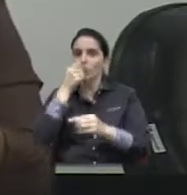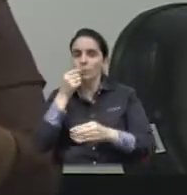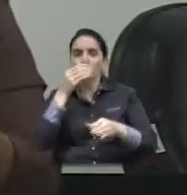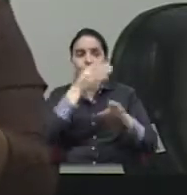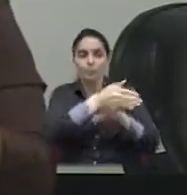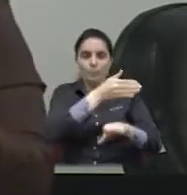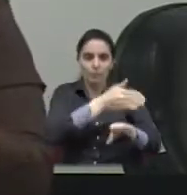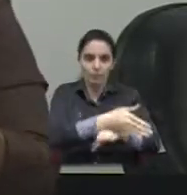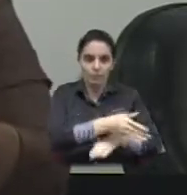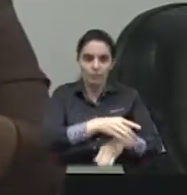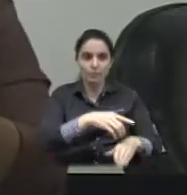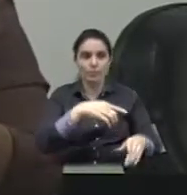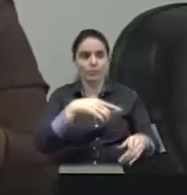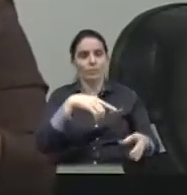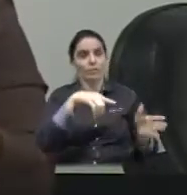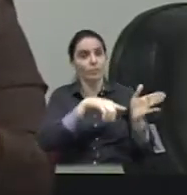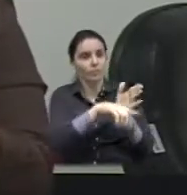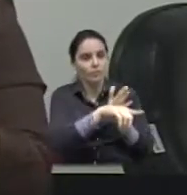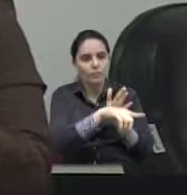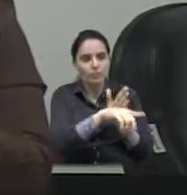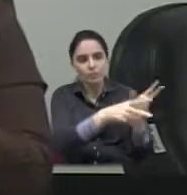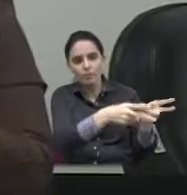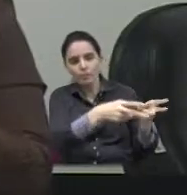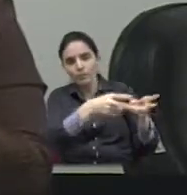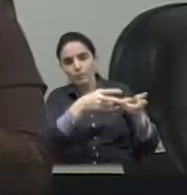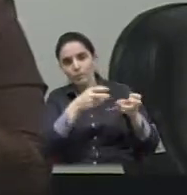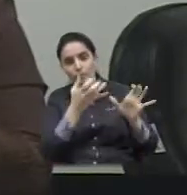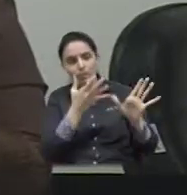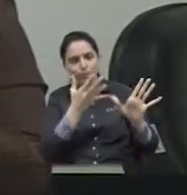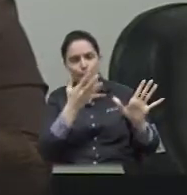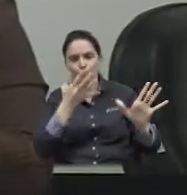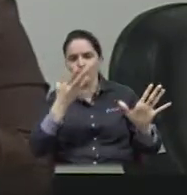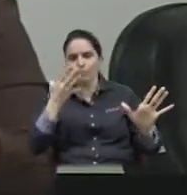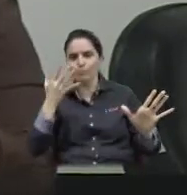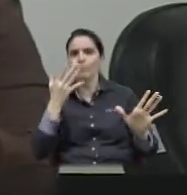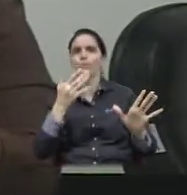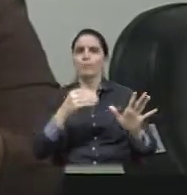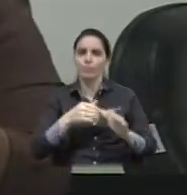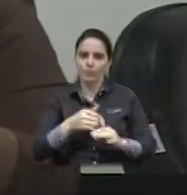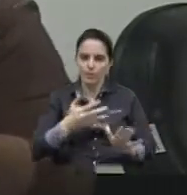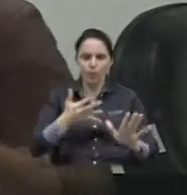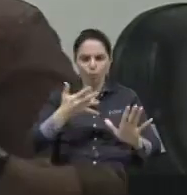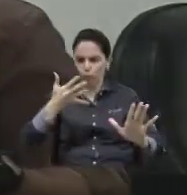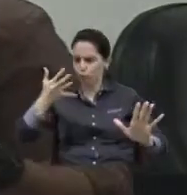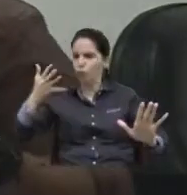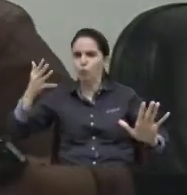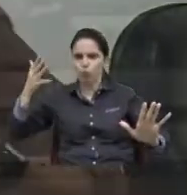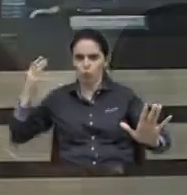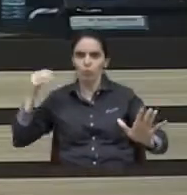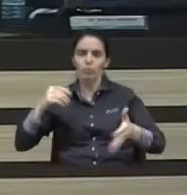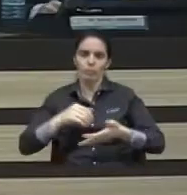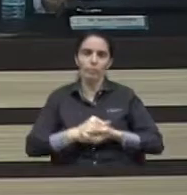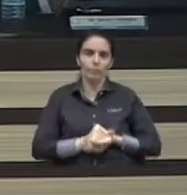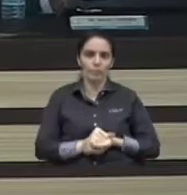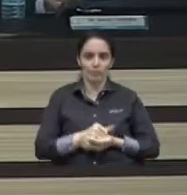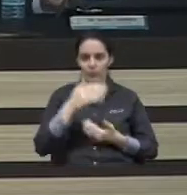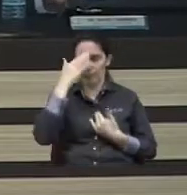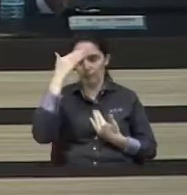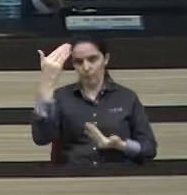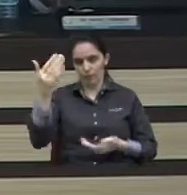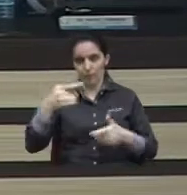problemas, no intuito de nós podermos ajudar aí na investigação do caso. Muito obrigado. Continua a